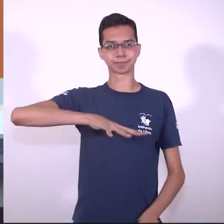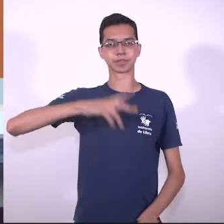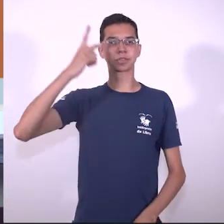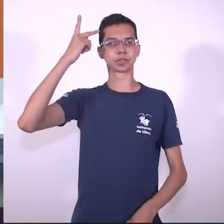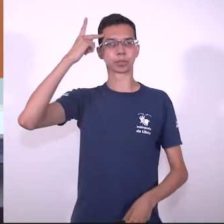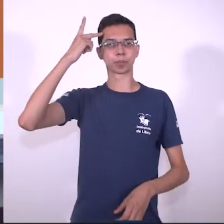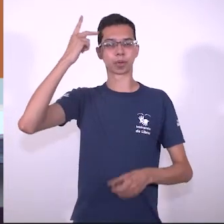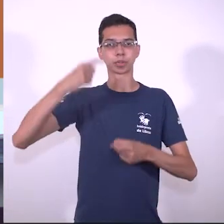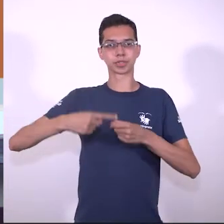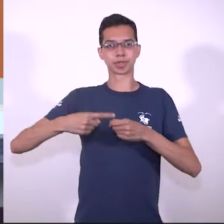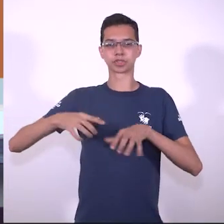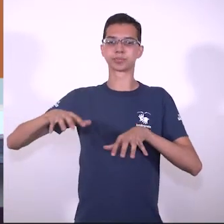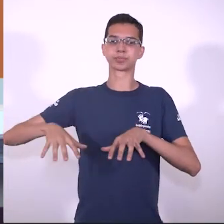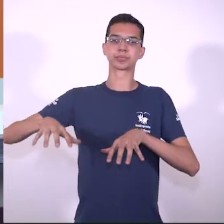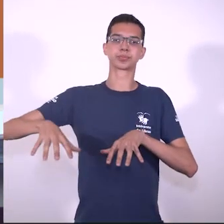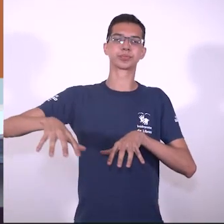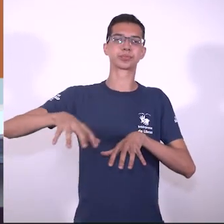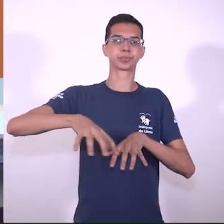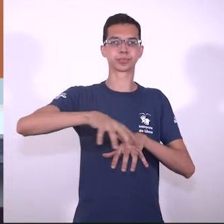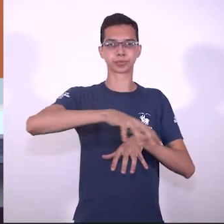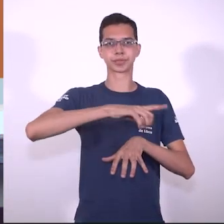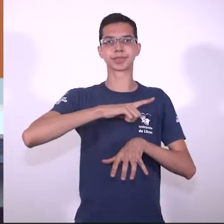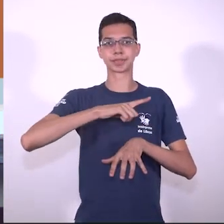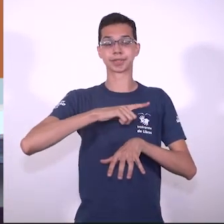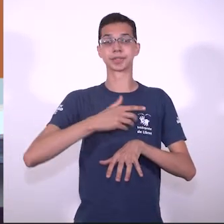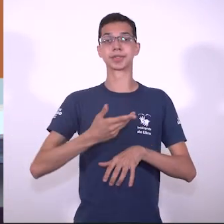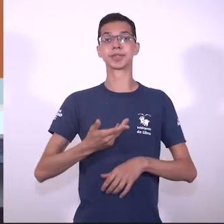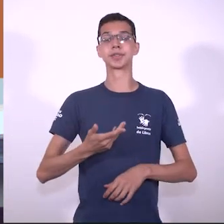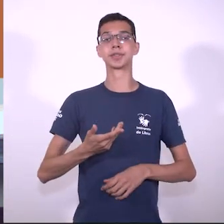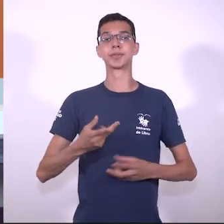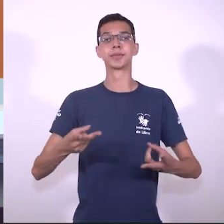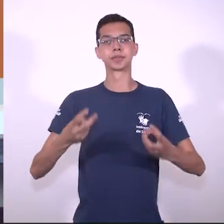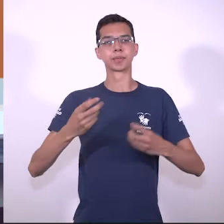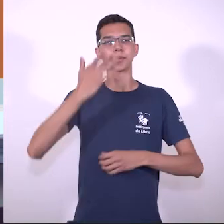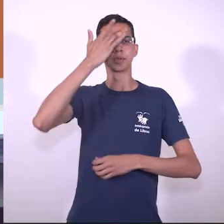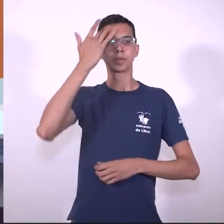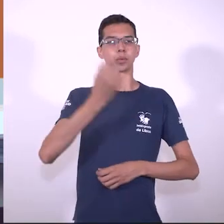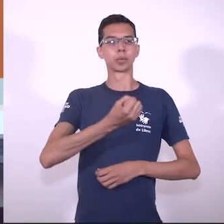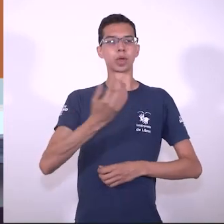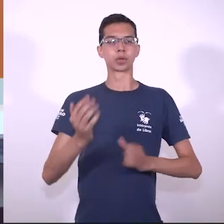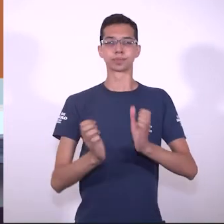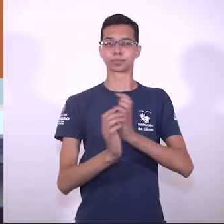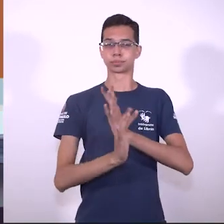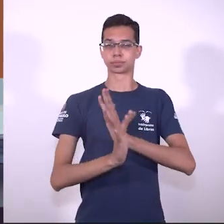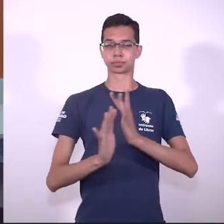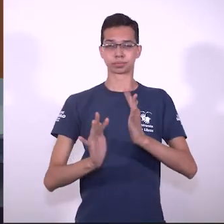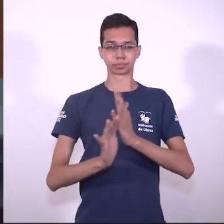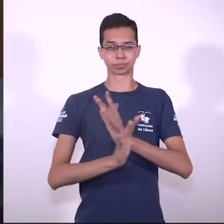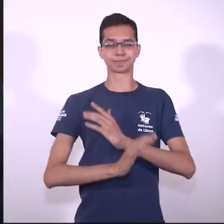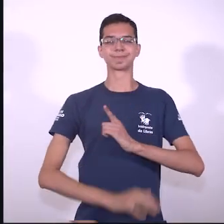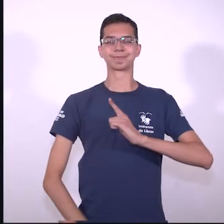dos municípios, do ponto de vista geográfico e do ponto de vista da circulação de pessoas, é muito intensa.